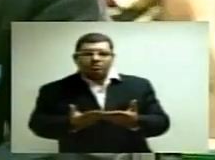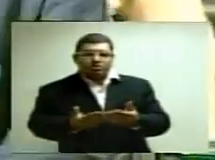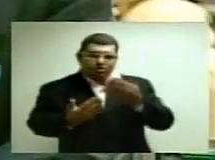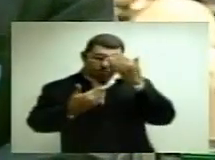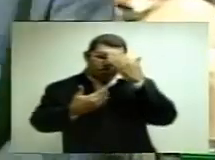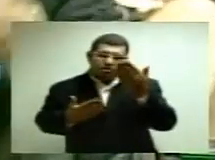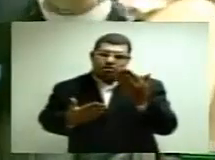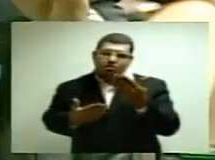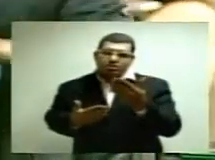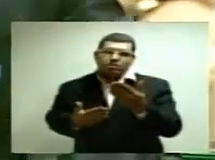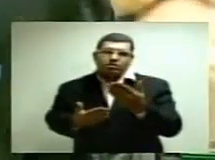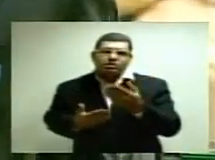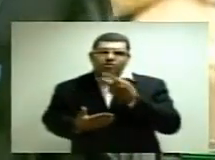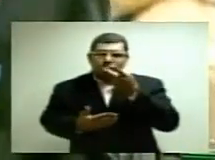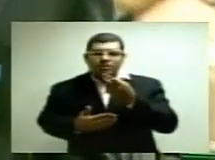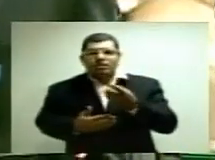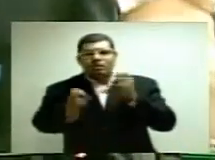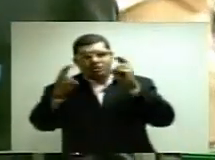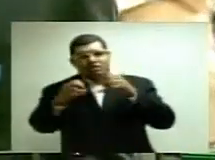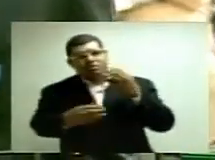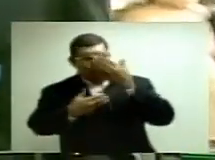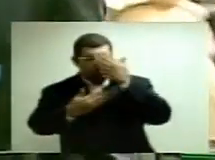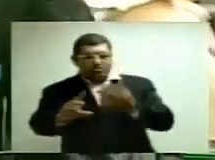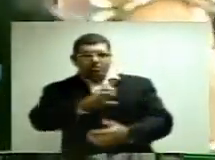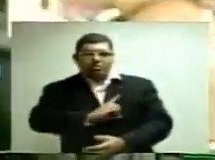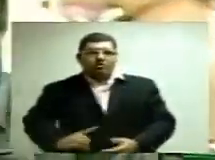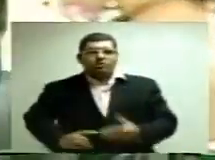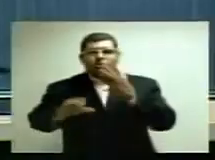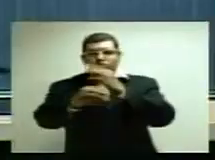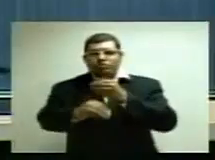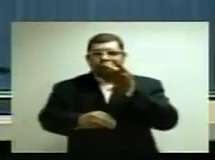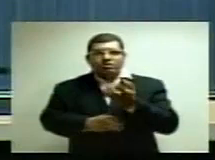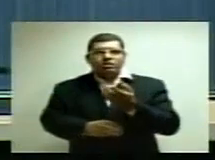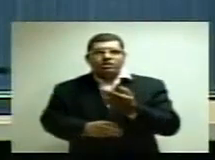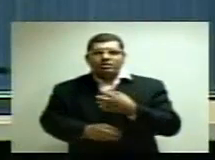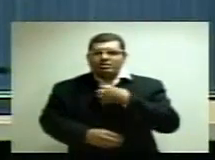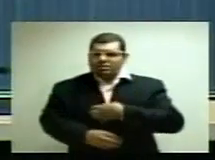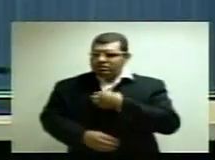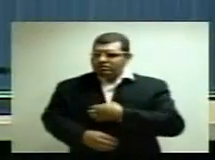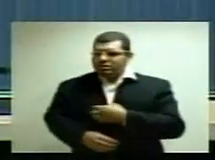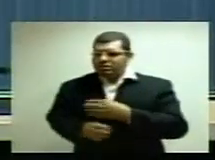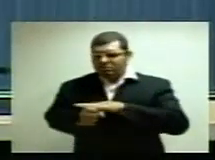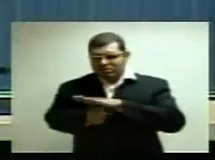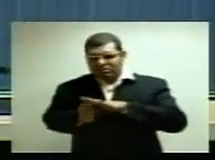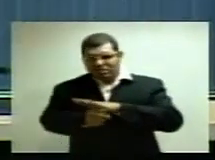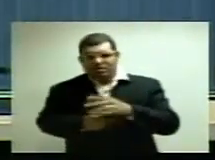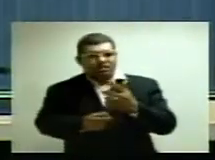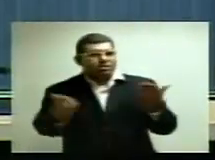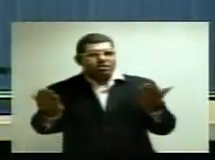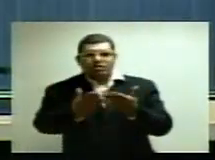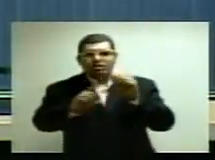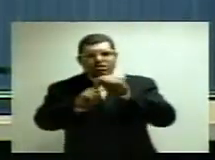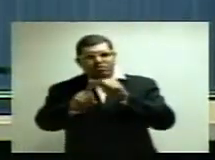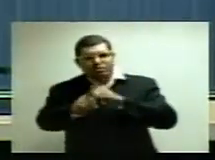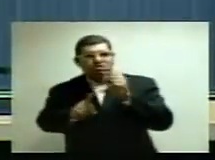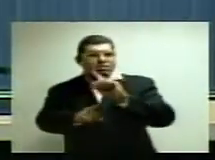Cumprimento pela intervenção muito oportuna no dia de hoje. Obrigado, deputado Chico. Eu só concluo dizendo o seguinte: essa insatisfação acumulada, ela não é de